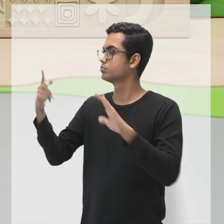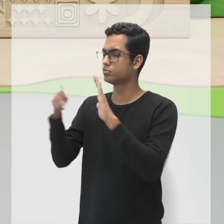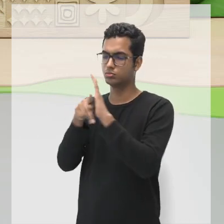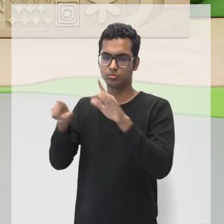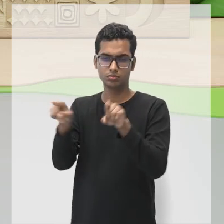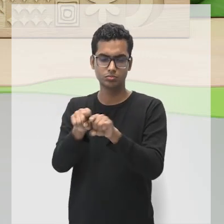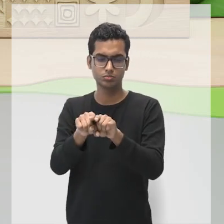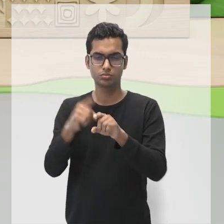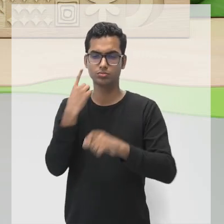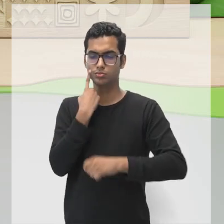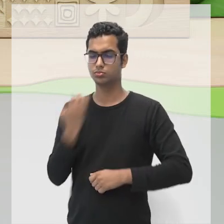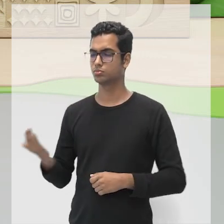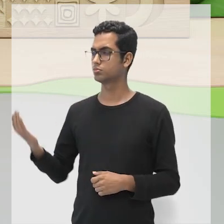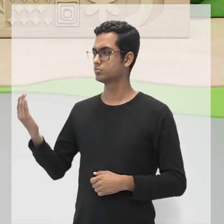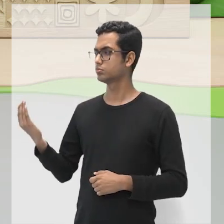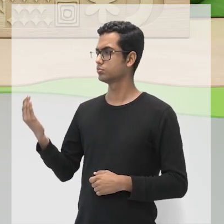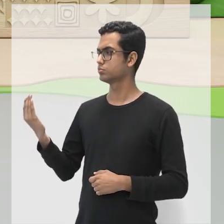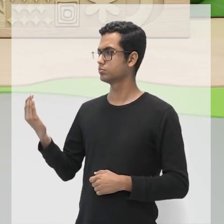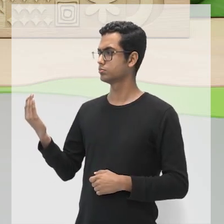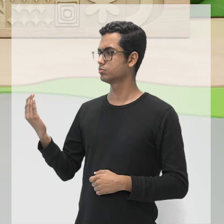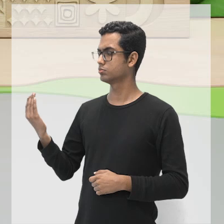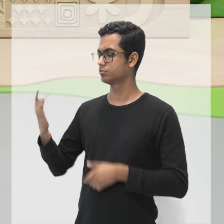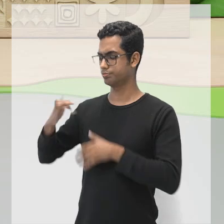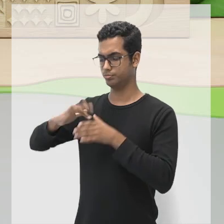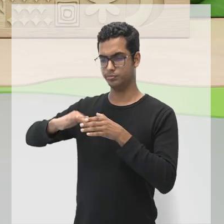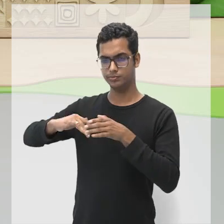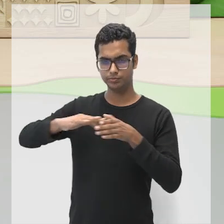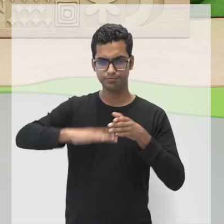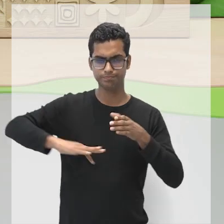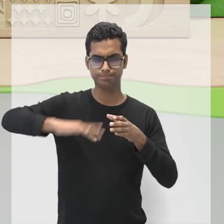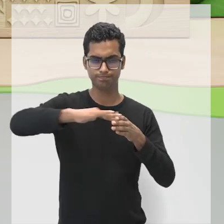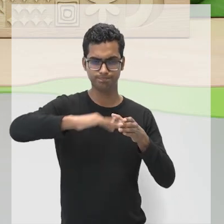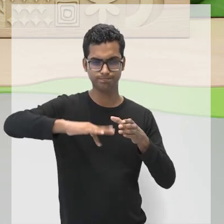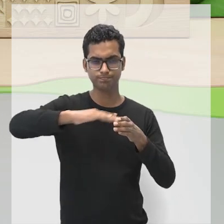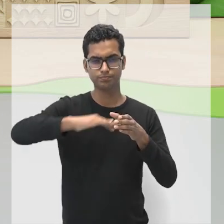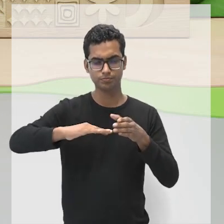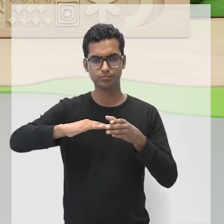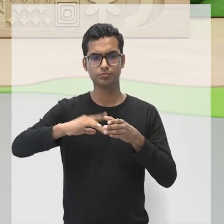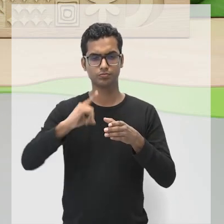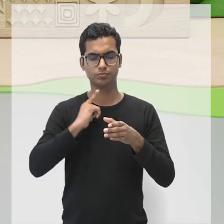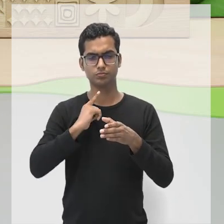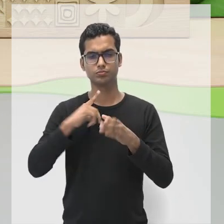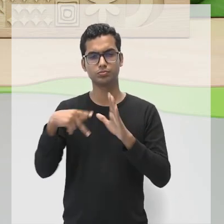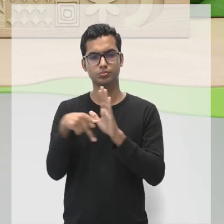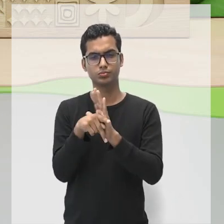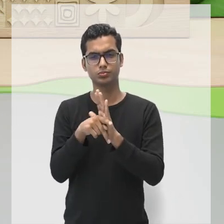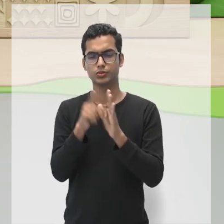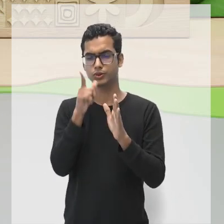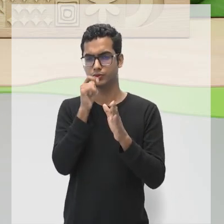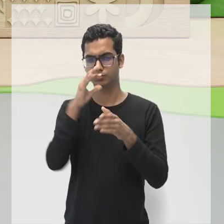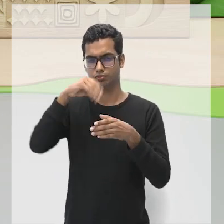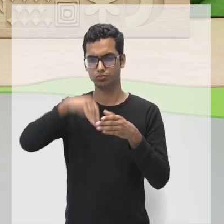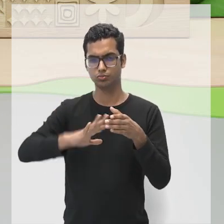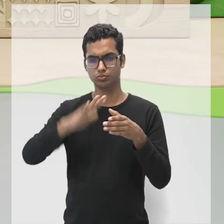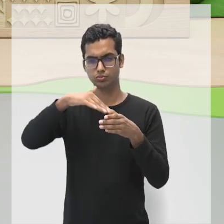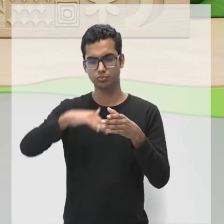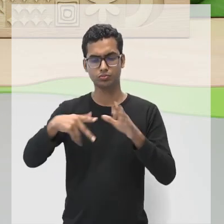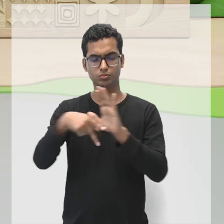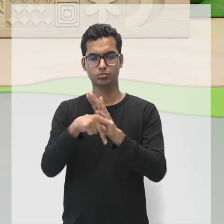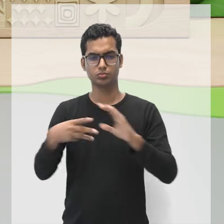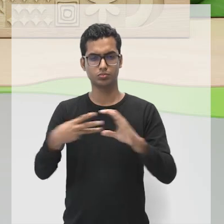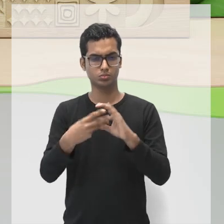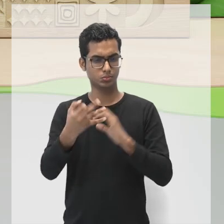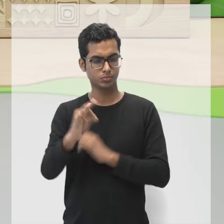no citoplasma dela também, que vai ali armazenar fluidos necessários para a